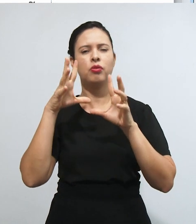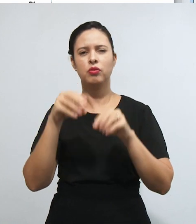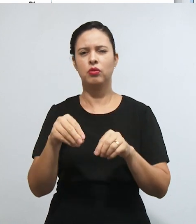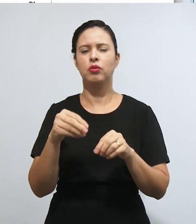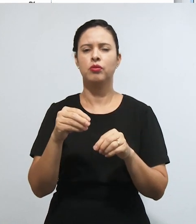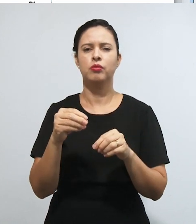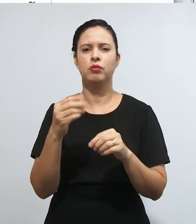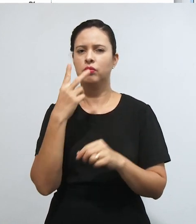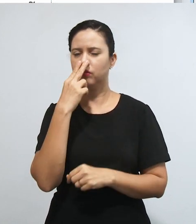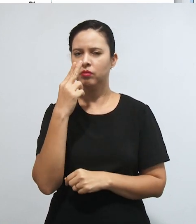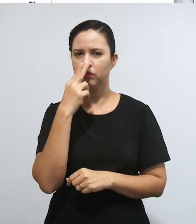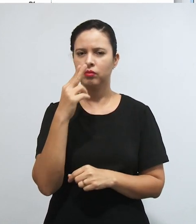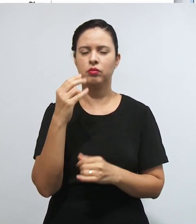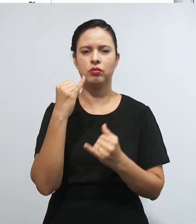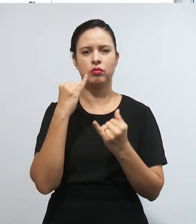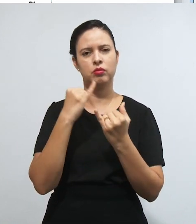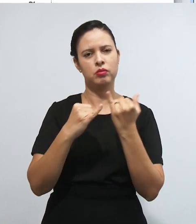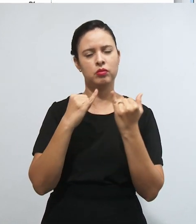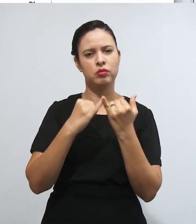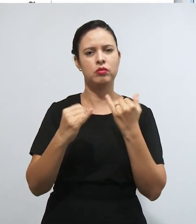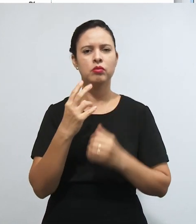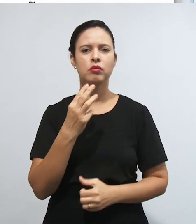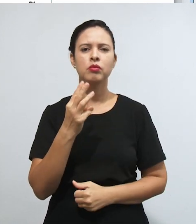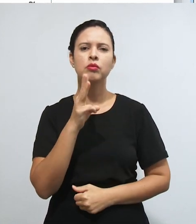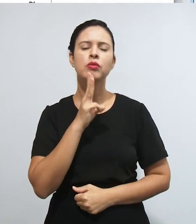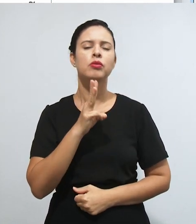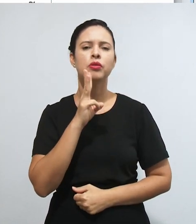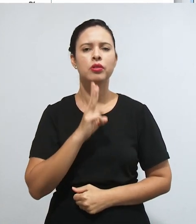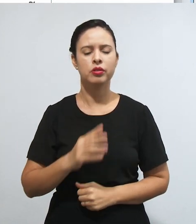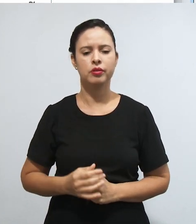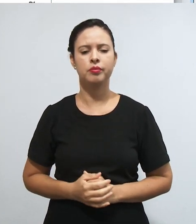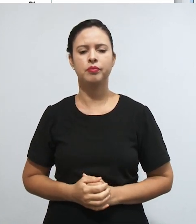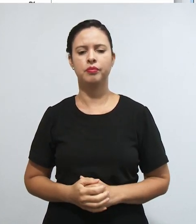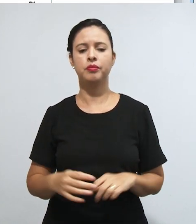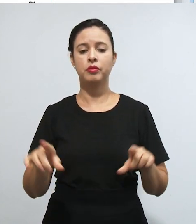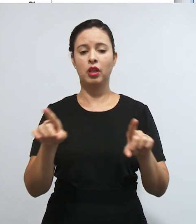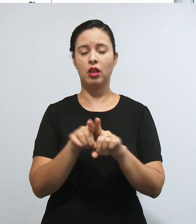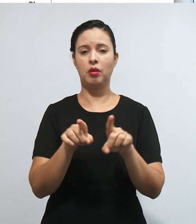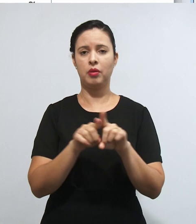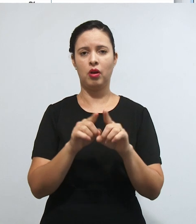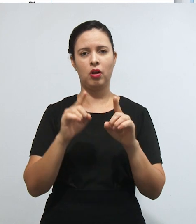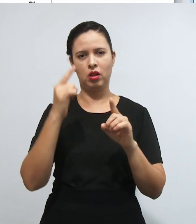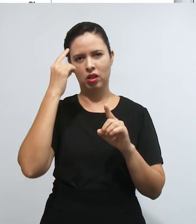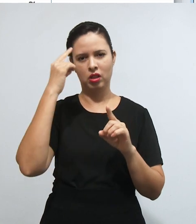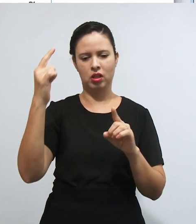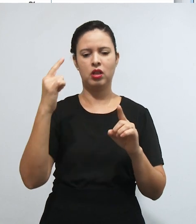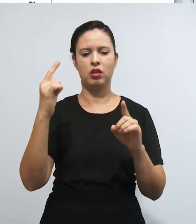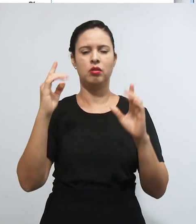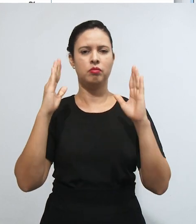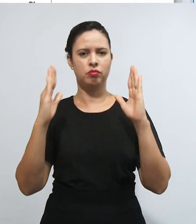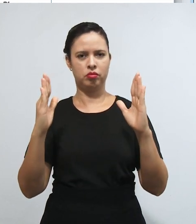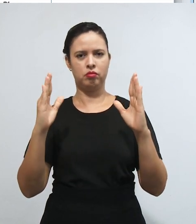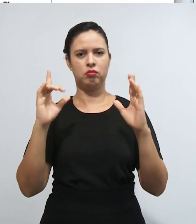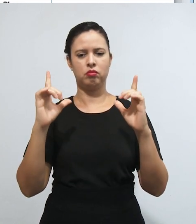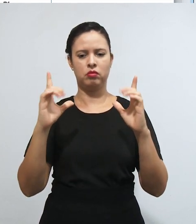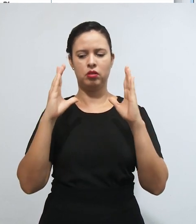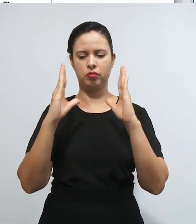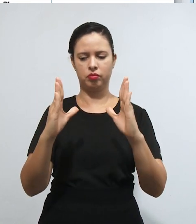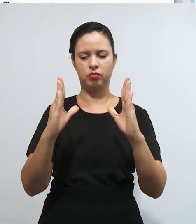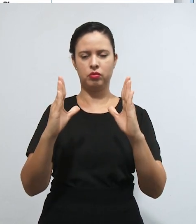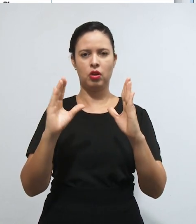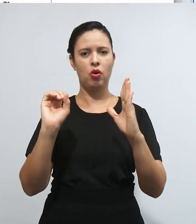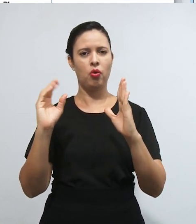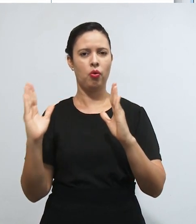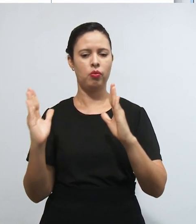similar, tá? O alinhamento do parágrafo, então aqui a gente tem aqui a caixinha justificado, se eu quiser